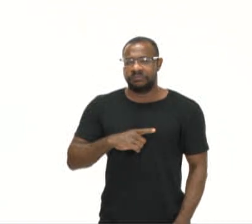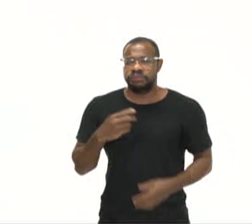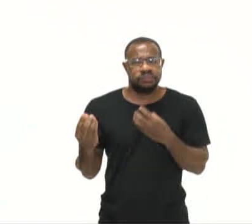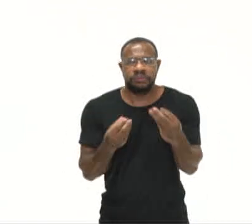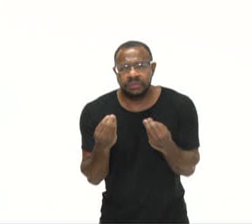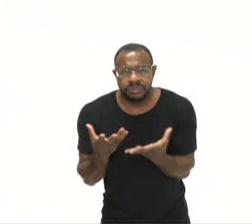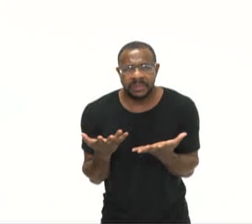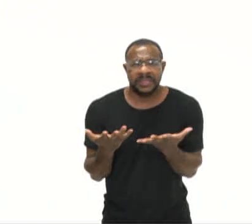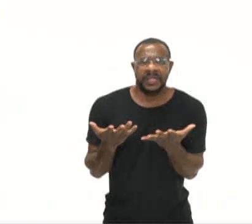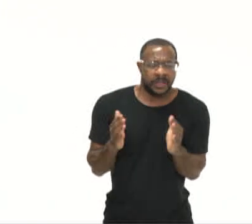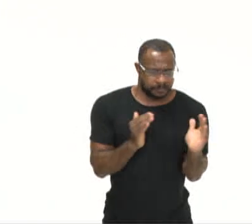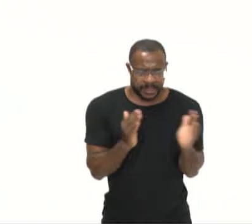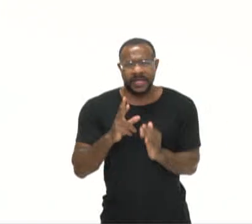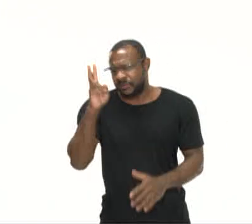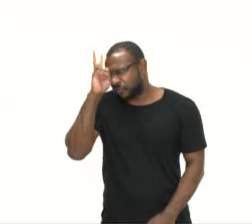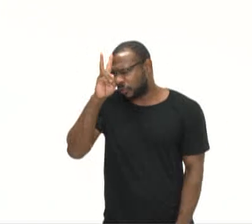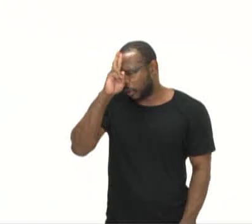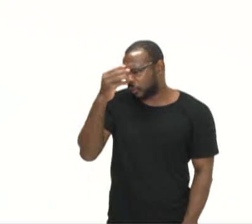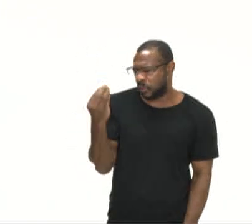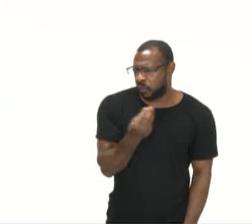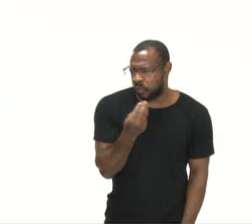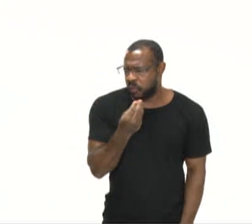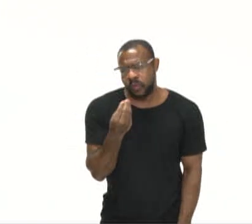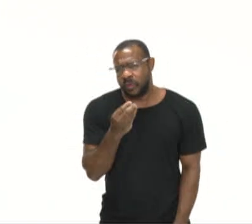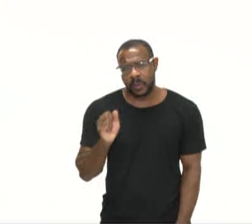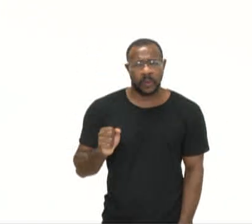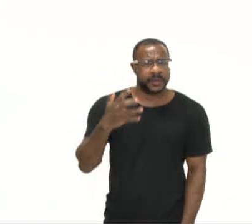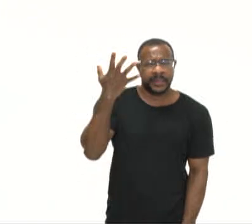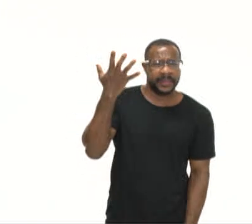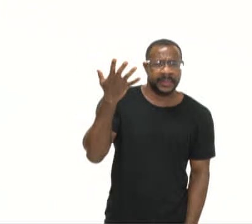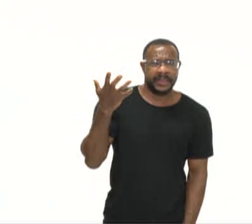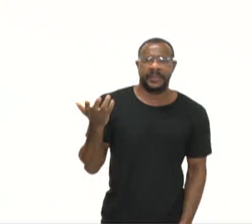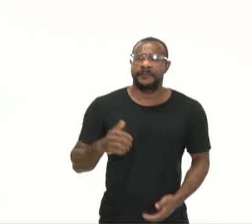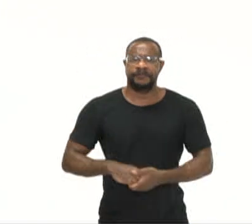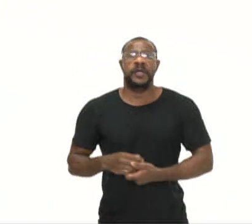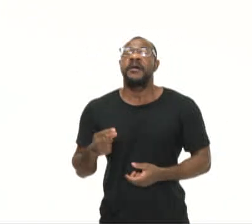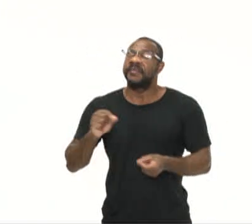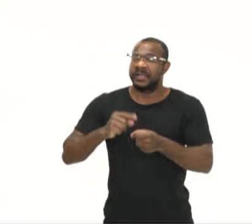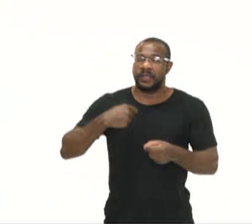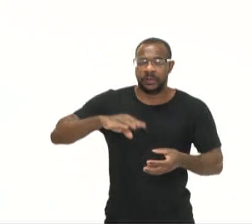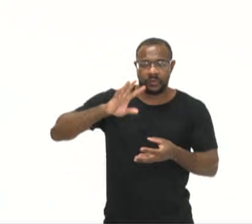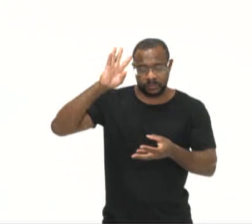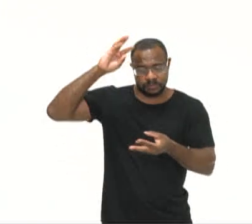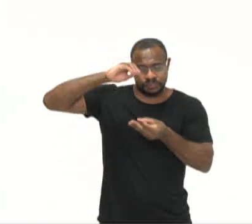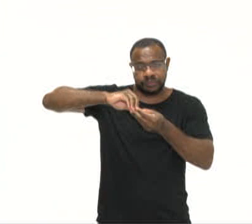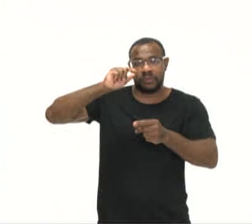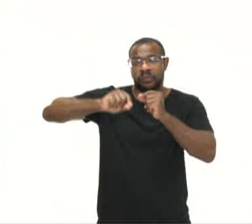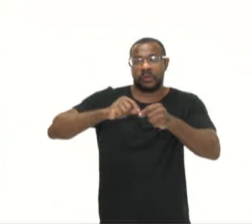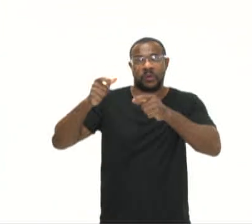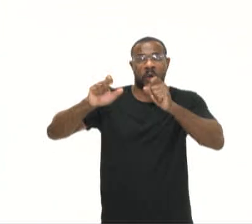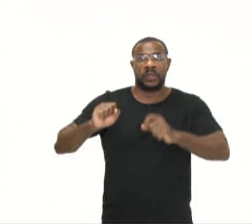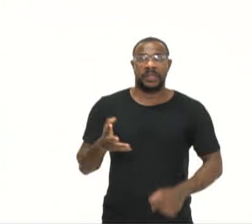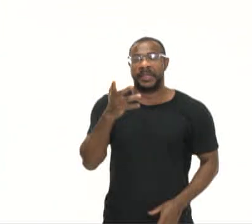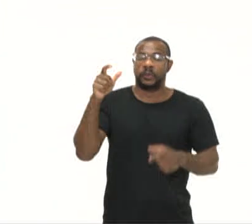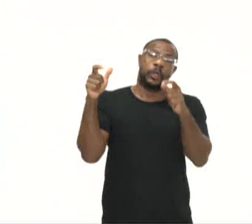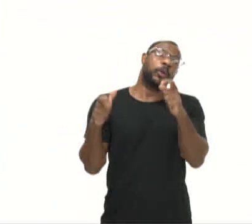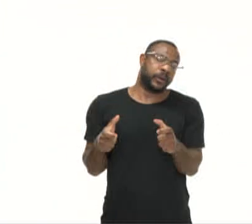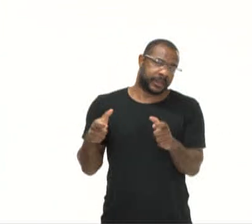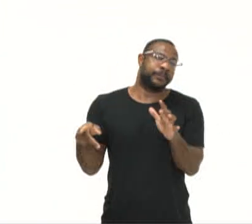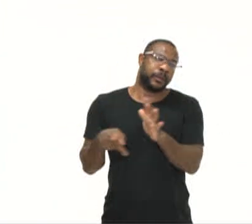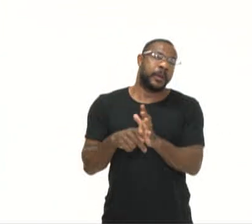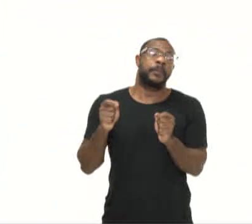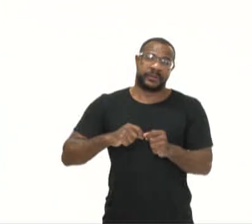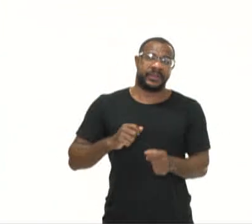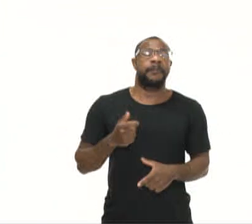todos os períodos históricos vividos, né? Isso fazendo a gente compreender, né, como um evento local pode ter